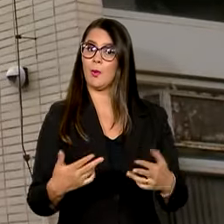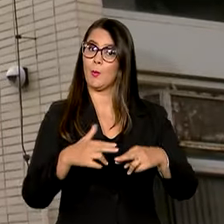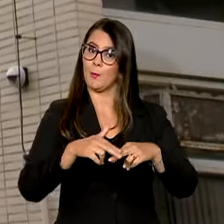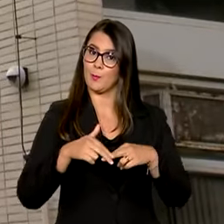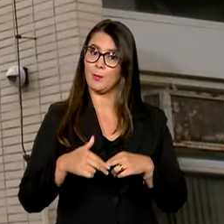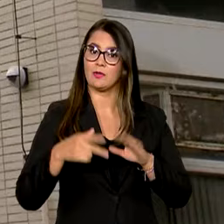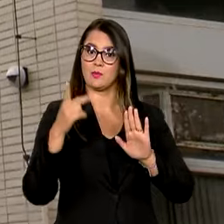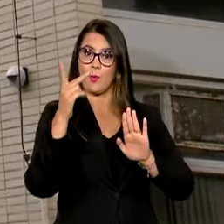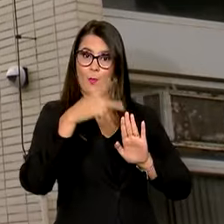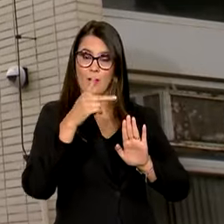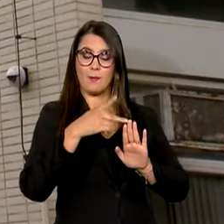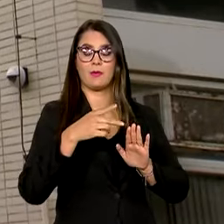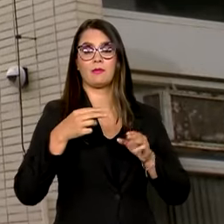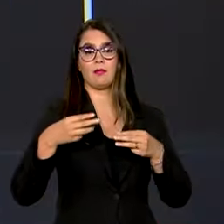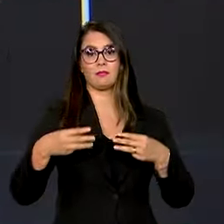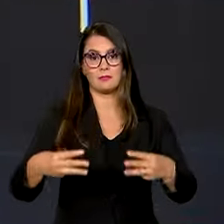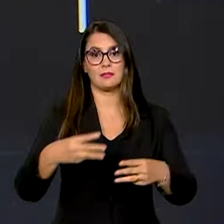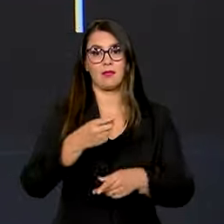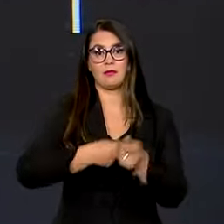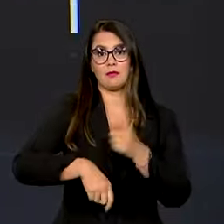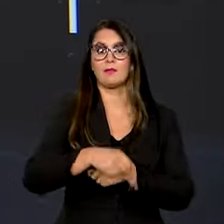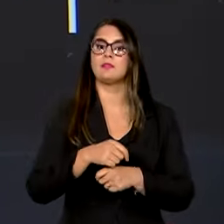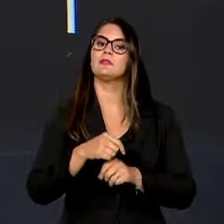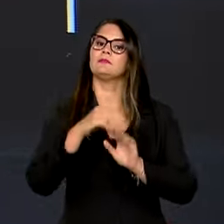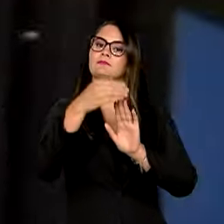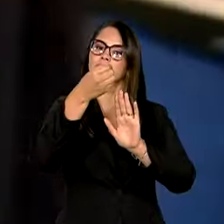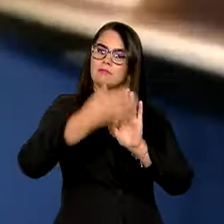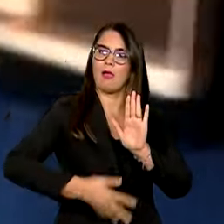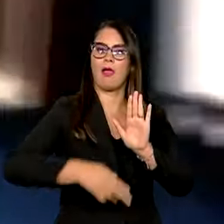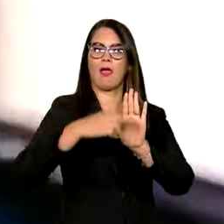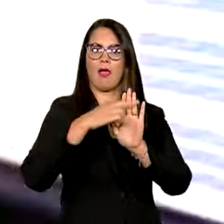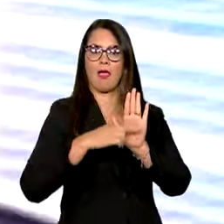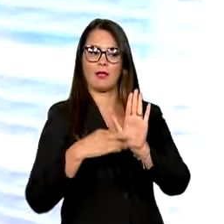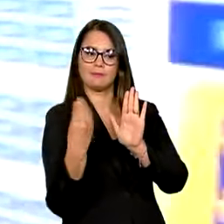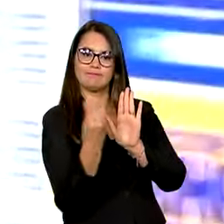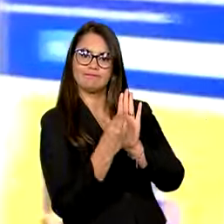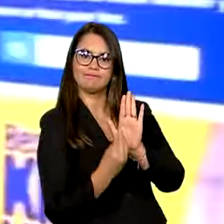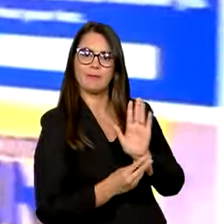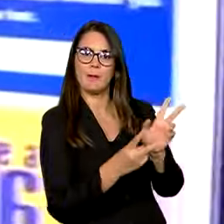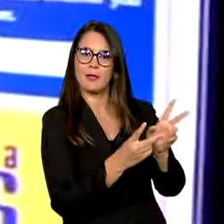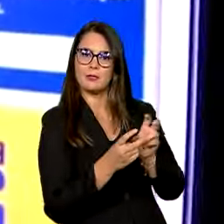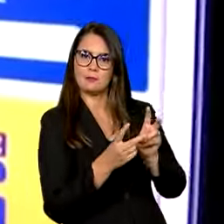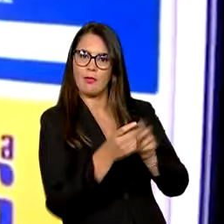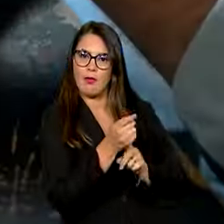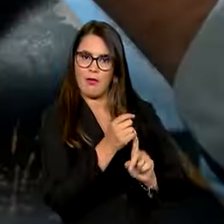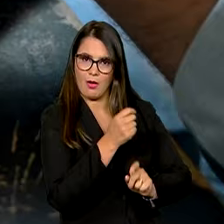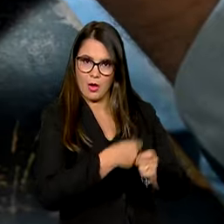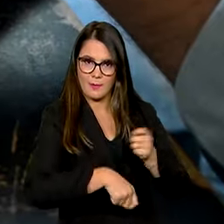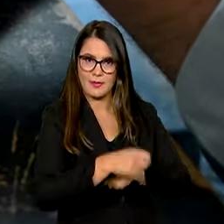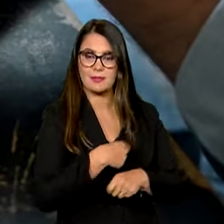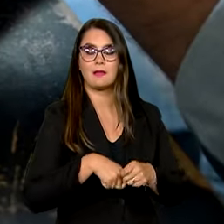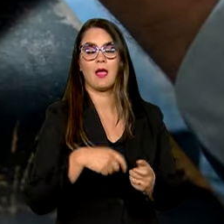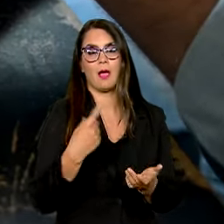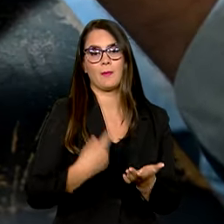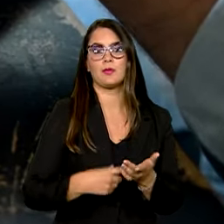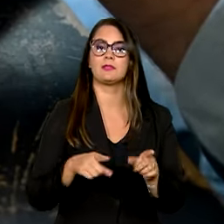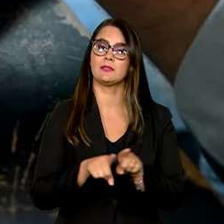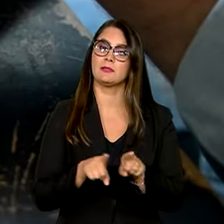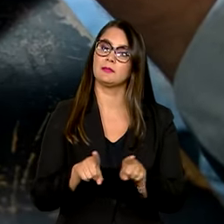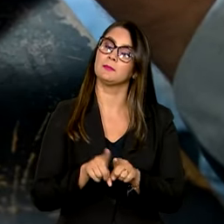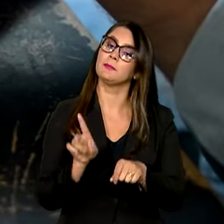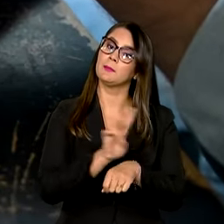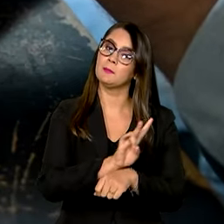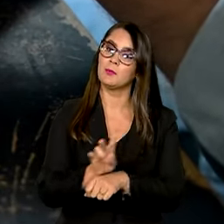portaria do Ministério da Fazenda definiu regras para a exploração comercial do negócio e também para a